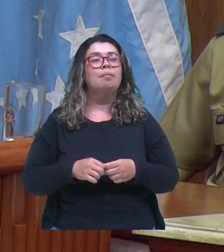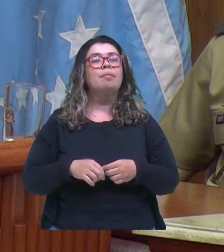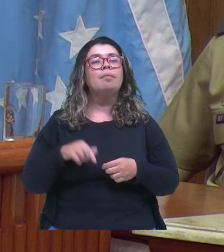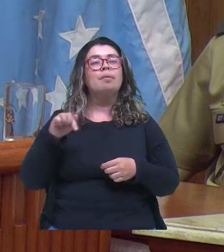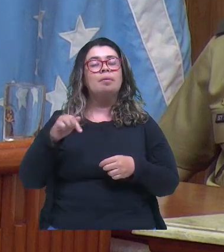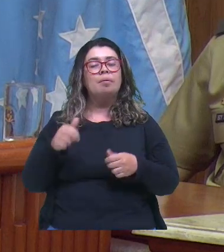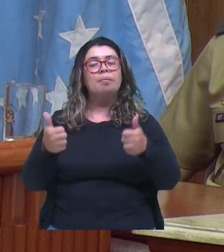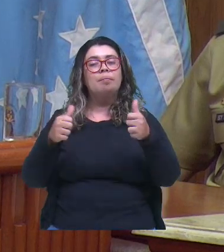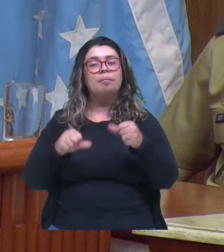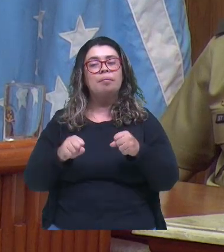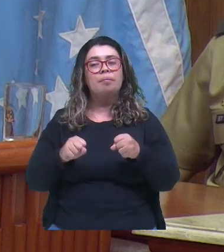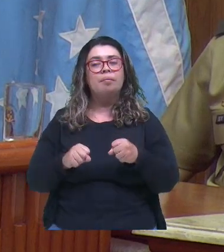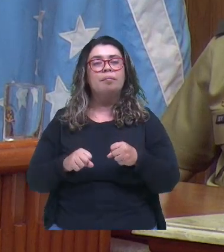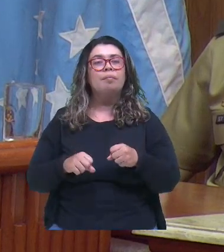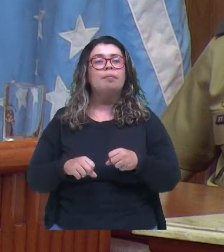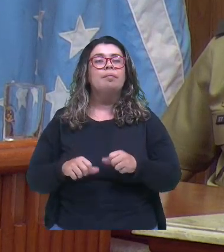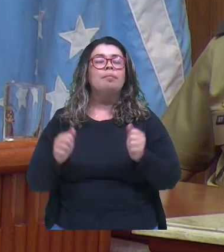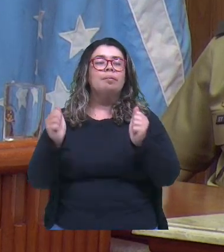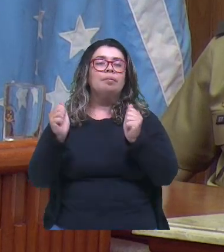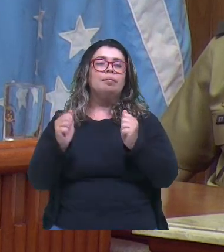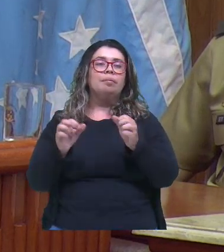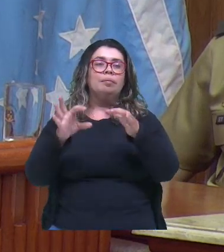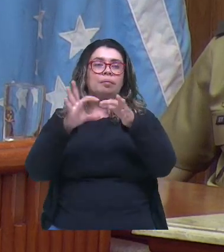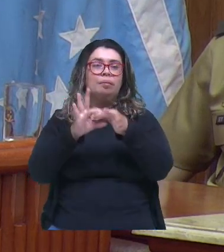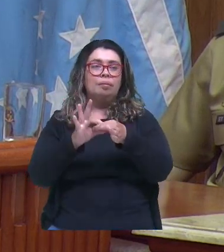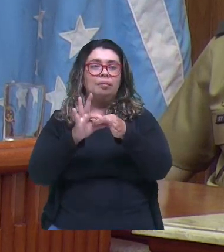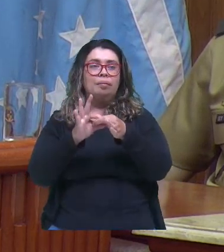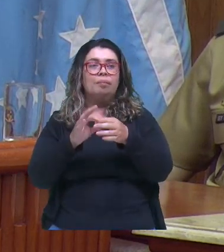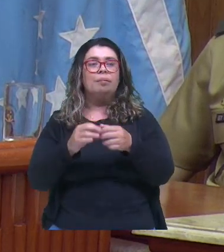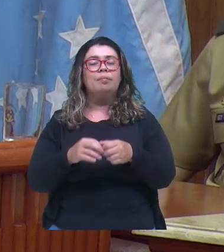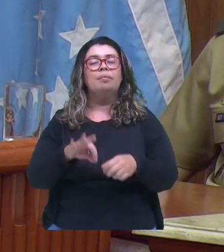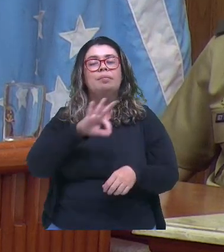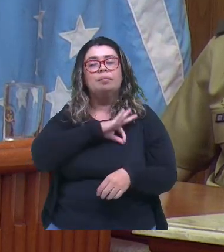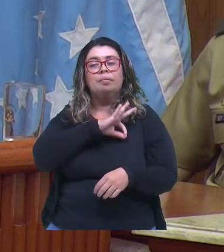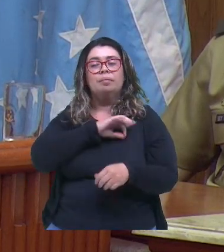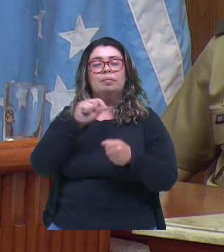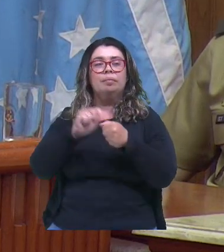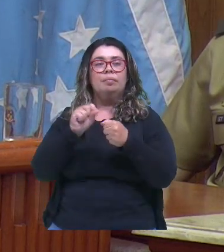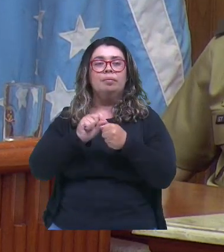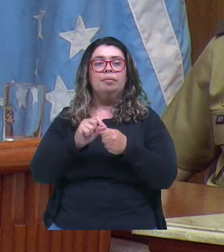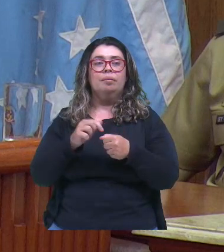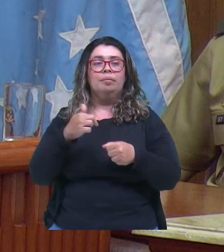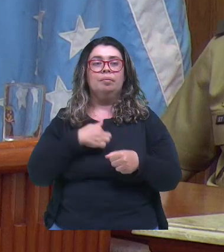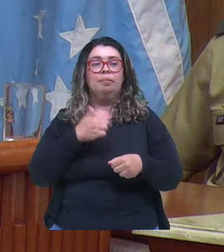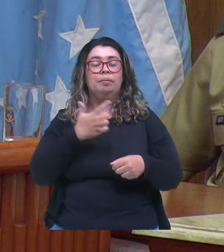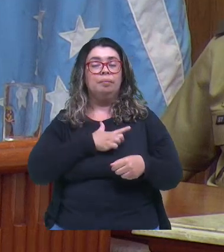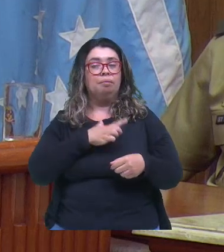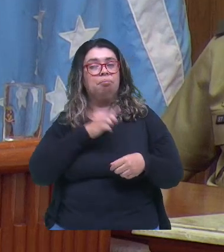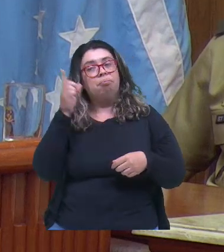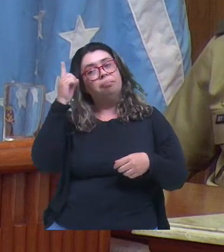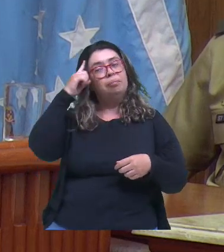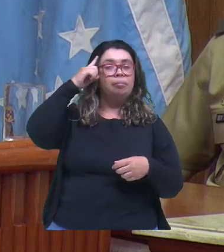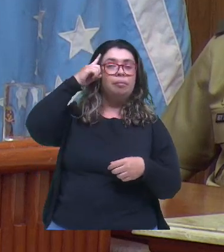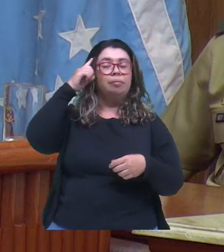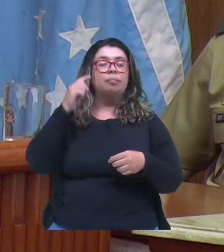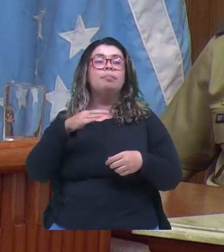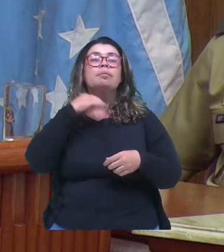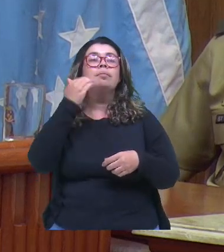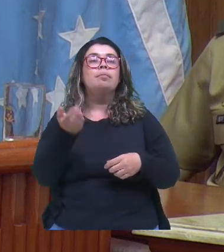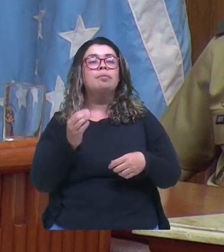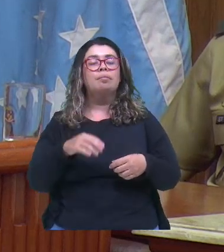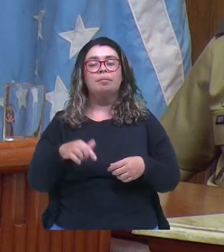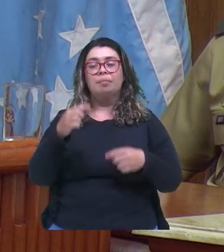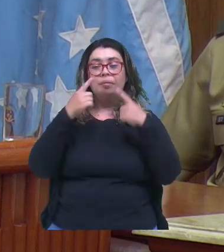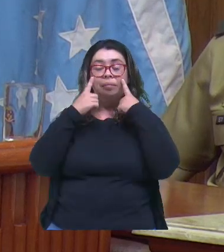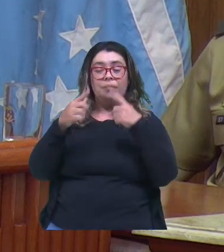diretamente associada ao papel que a sua polícia desempenha. E eu não tenho dúvida nenhuma, presenciando esse ato e